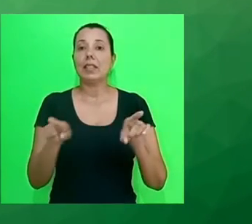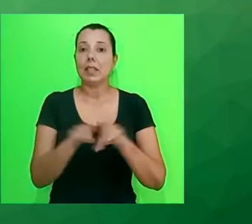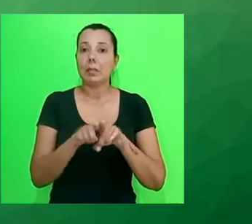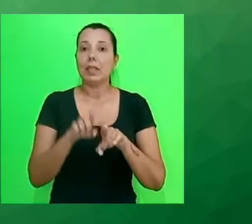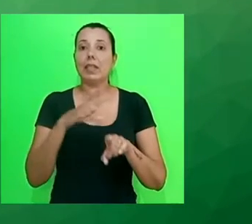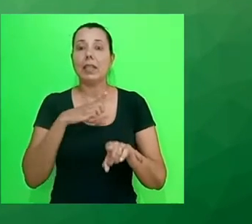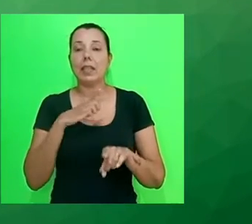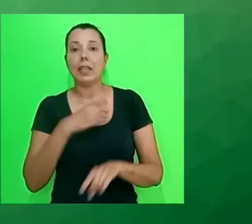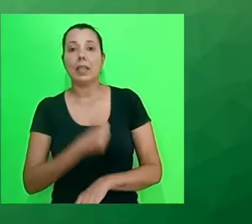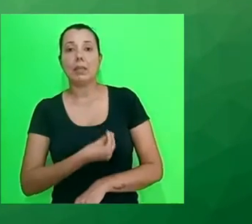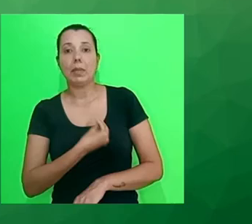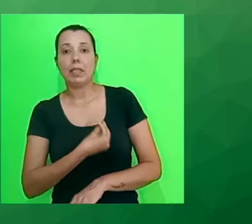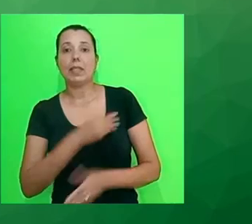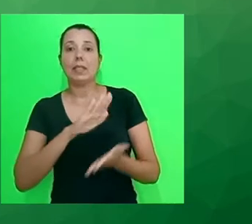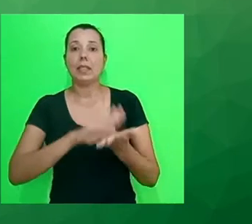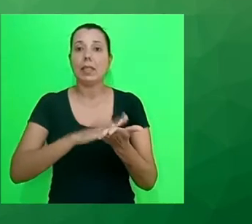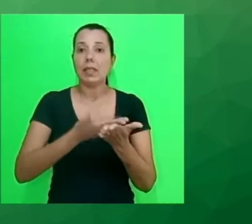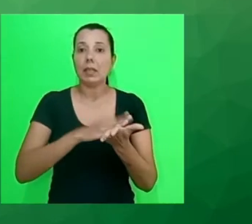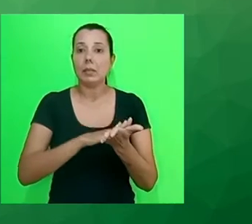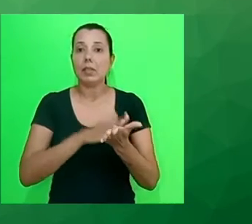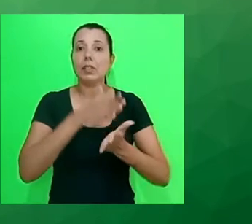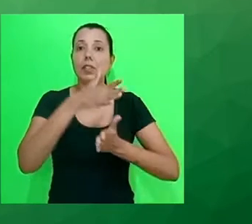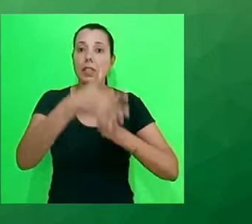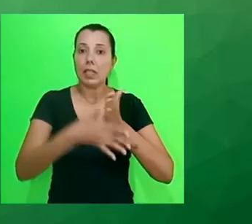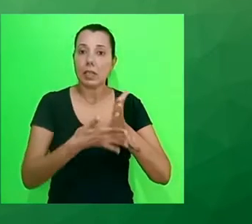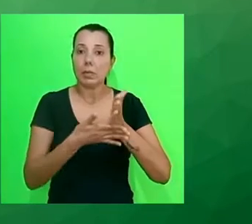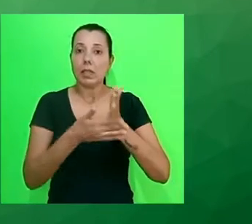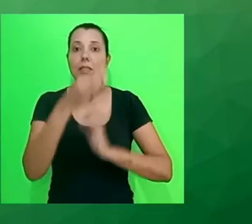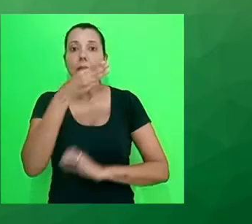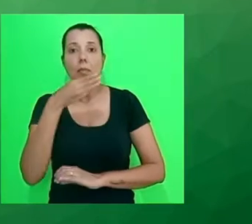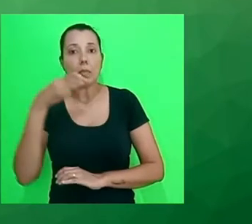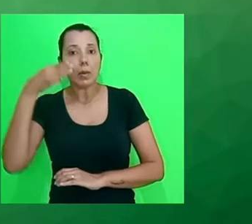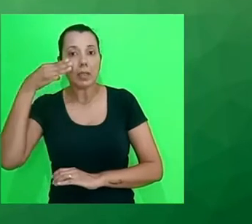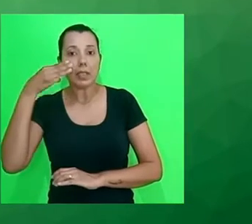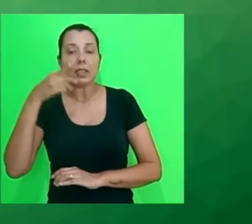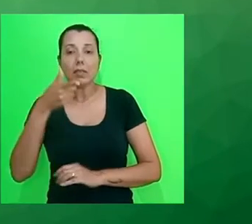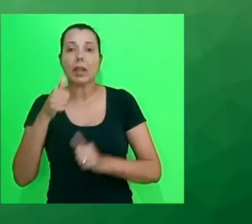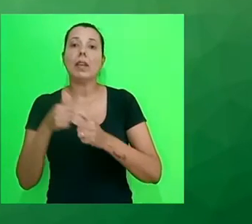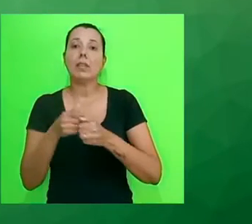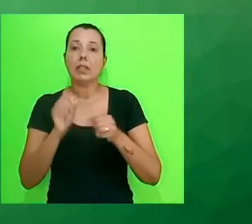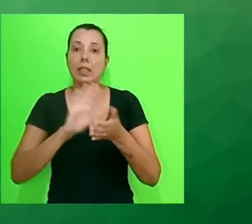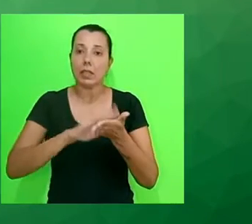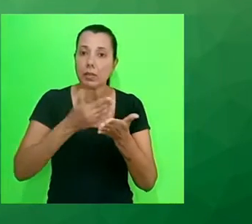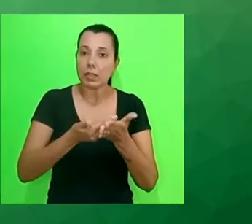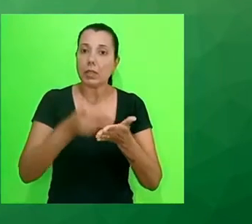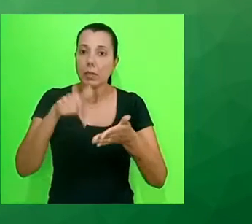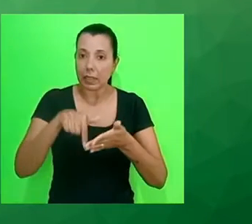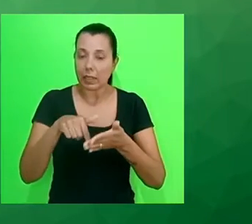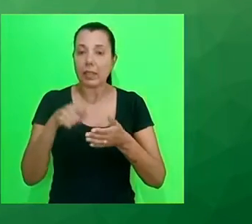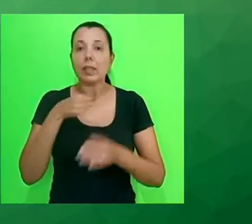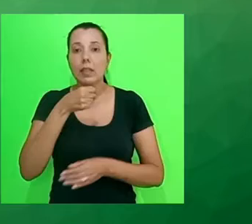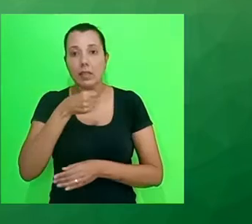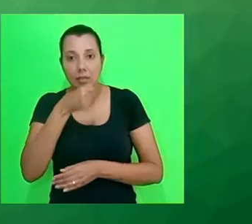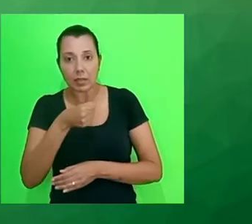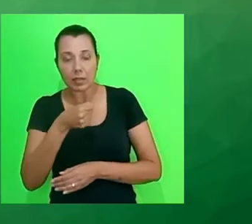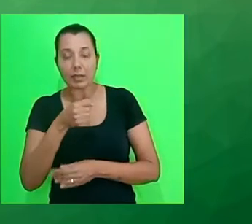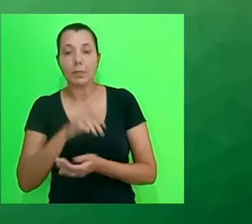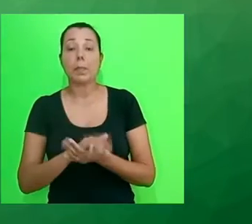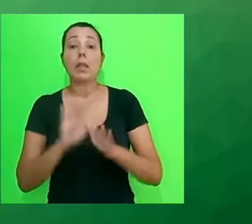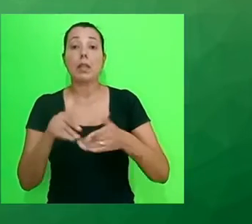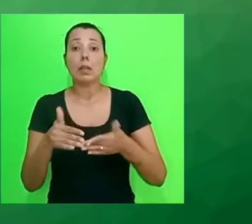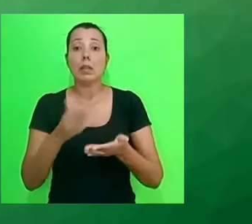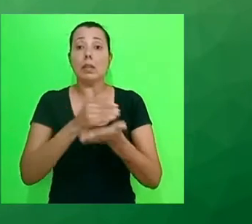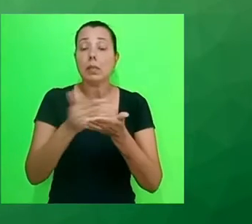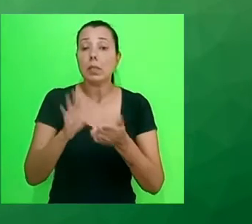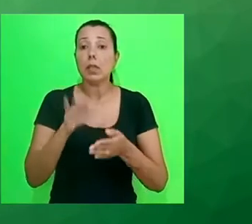uma intérprete de Libras, que é a Mônica Azevedo, que vai acompanhar aqui toda a nossa entrevista. Então, Gamir, para a gente começar essa nossa conversa,